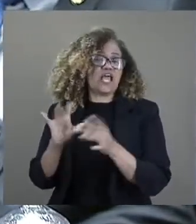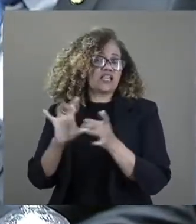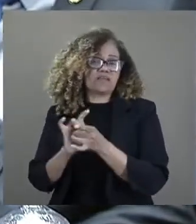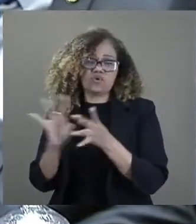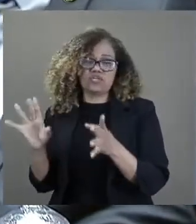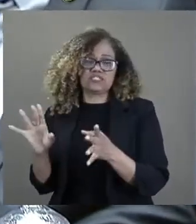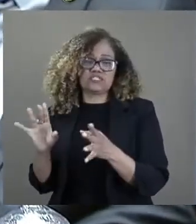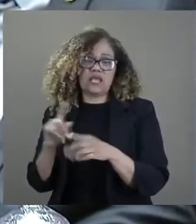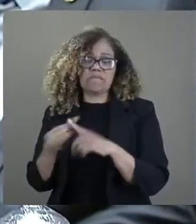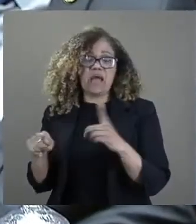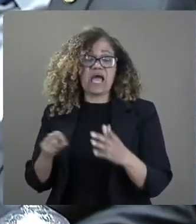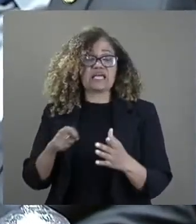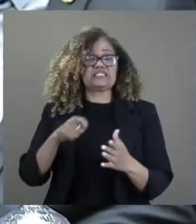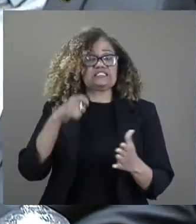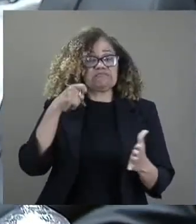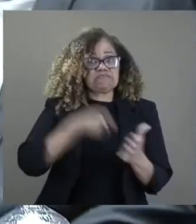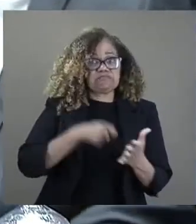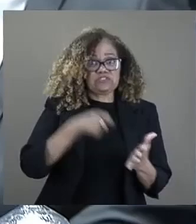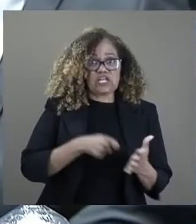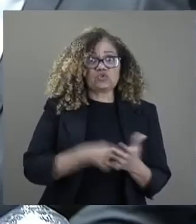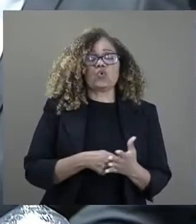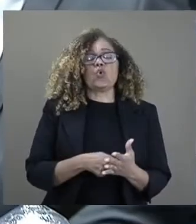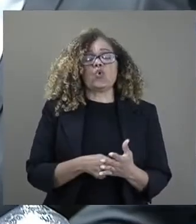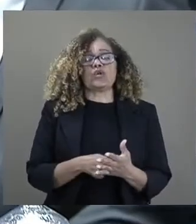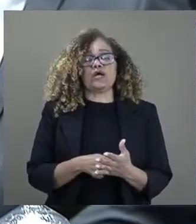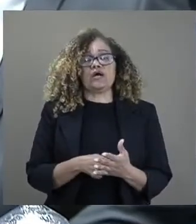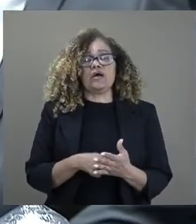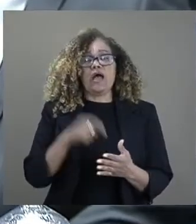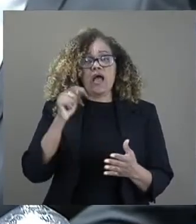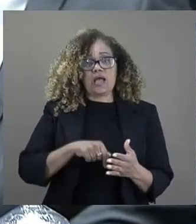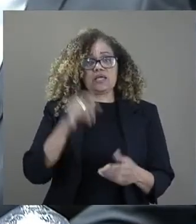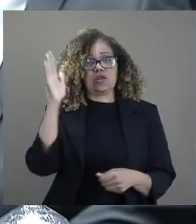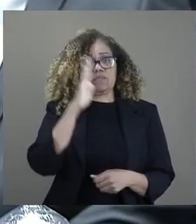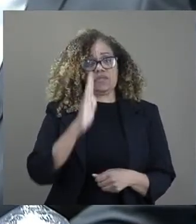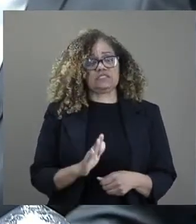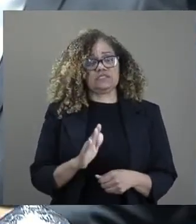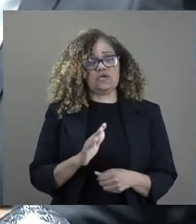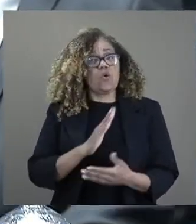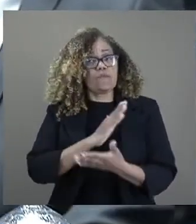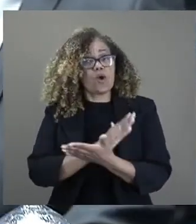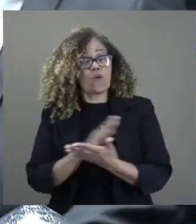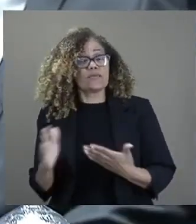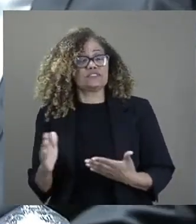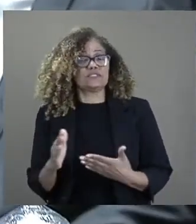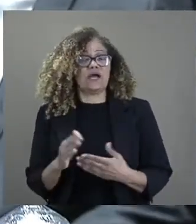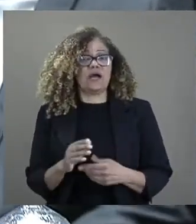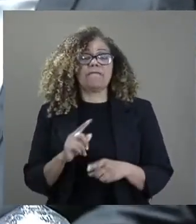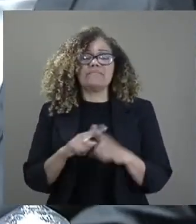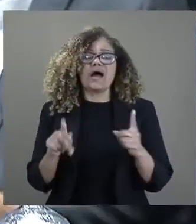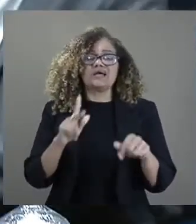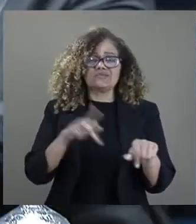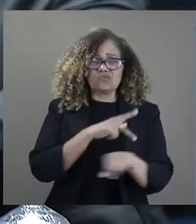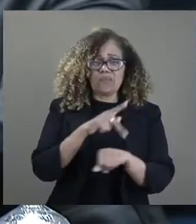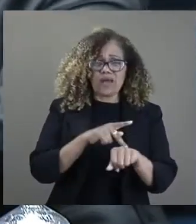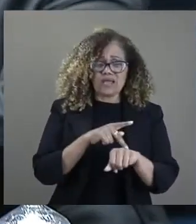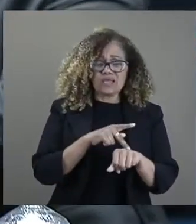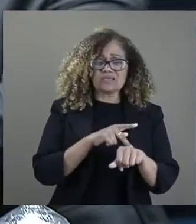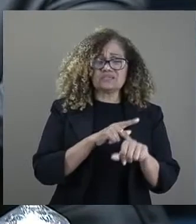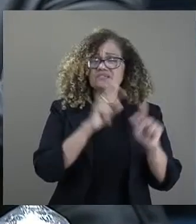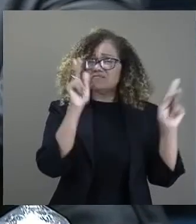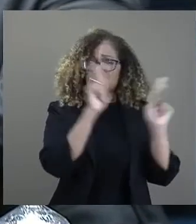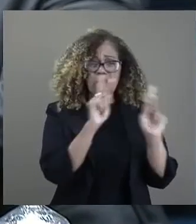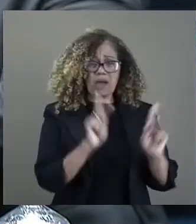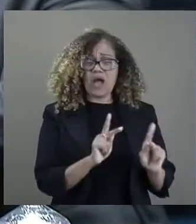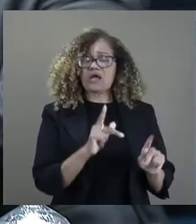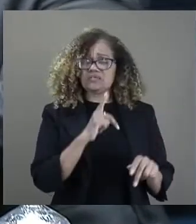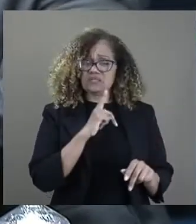do proletariado. Para estabelecer uma ditadura no Brasil. E o país foi pacificado. E